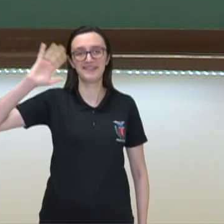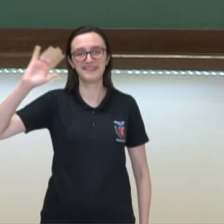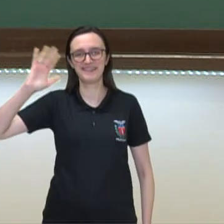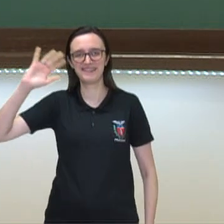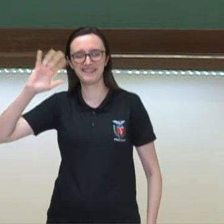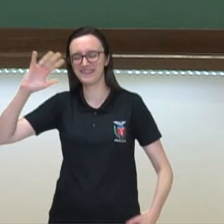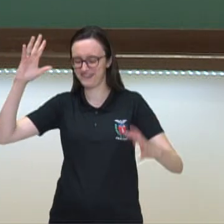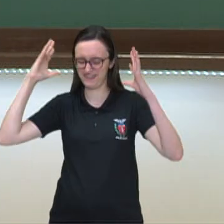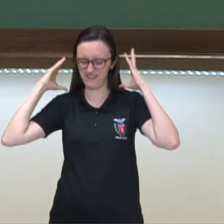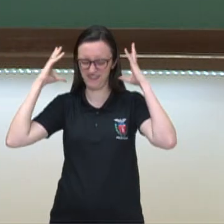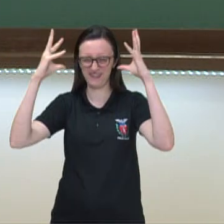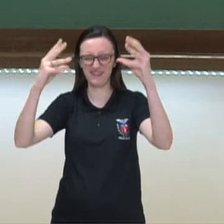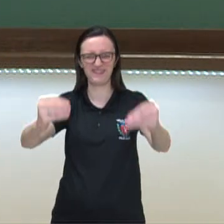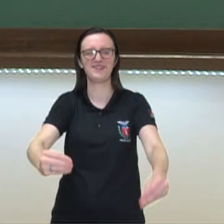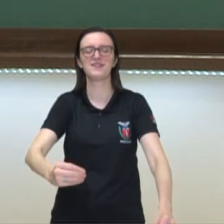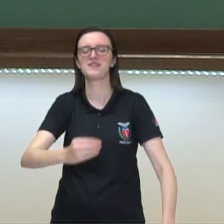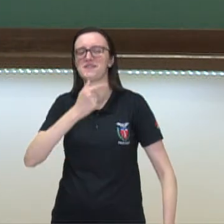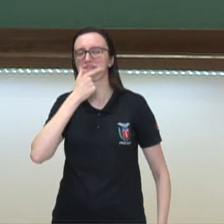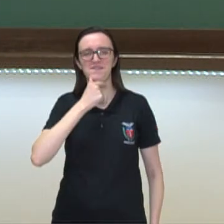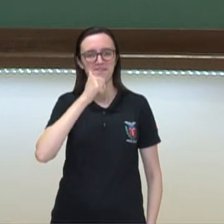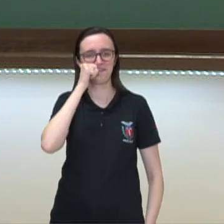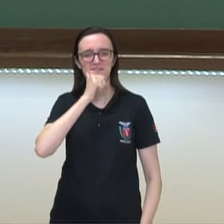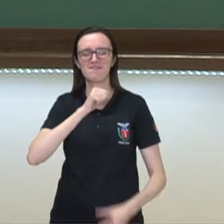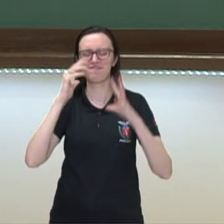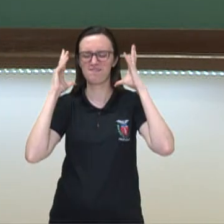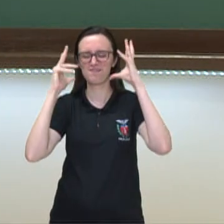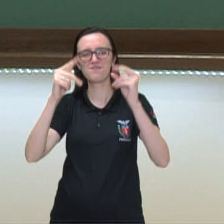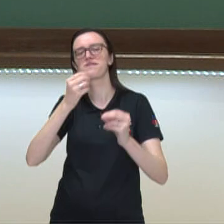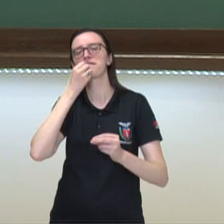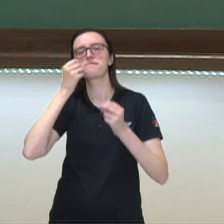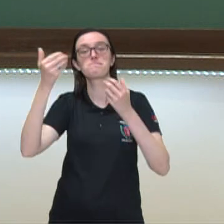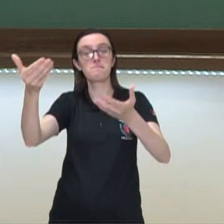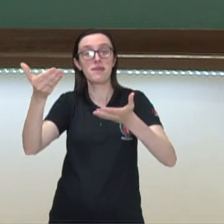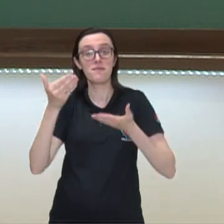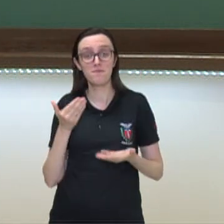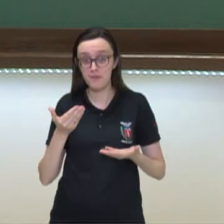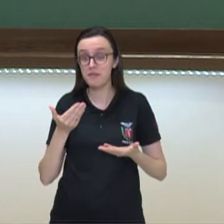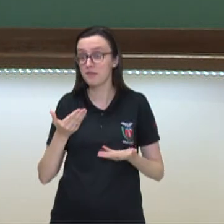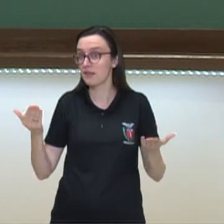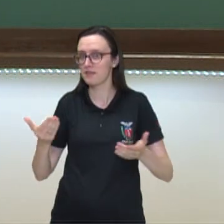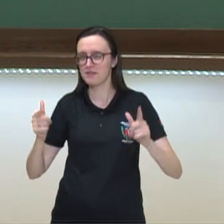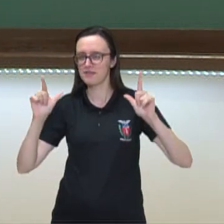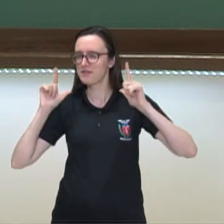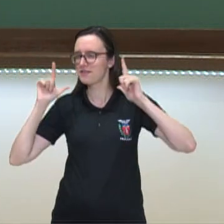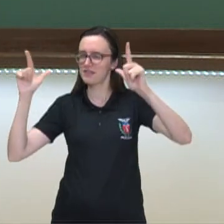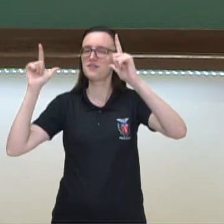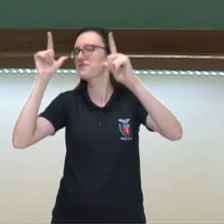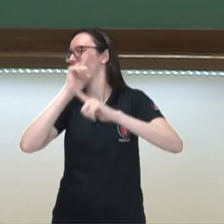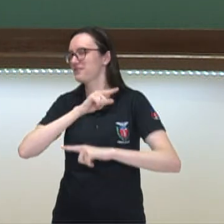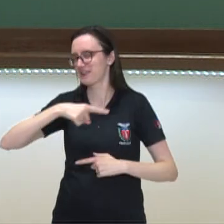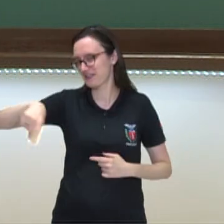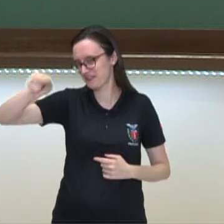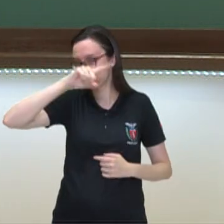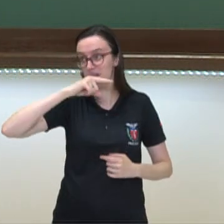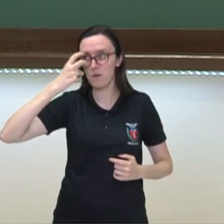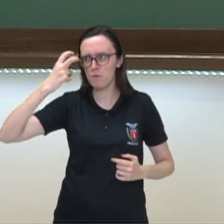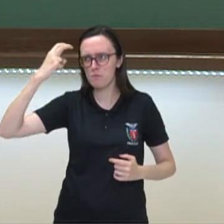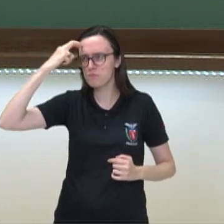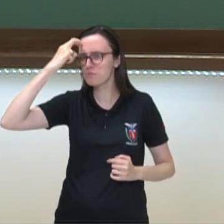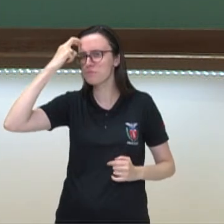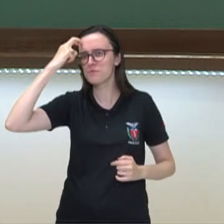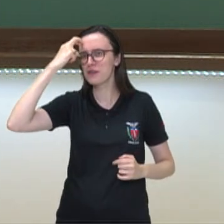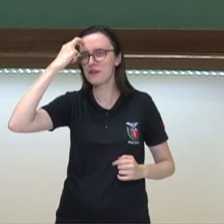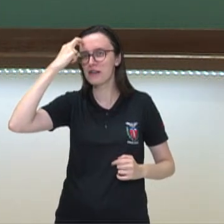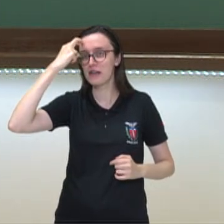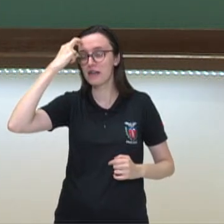Olá, sejam todos e todas muito bem-vindos, aventureiros e aventureiras da